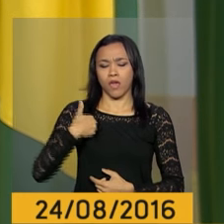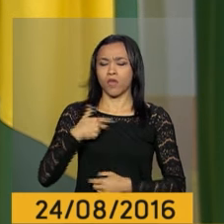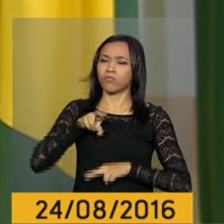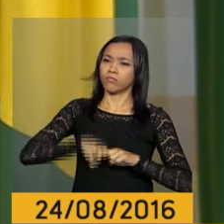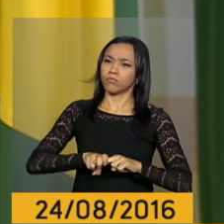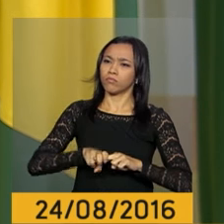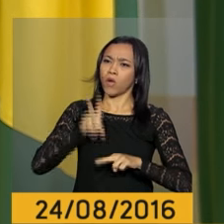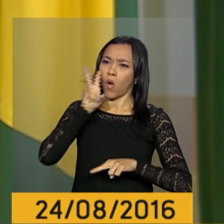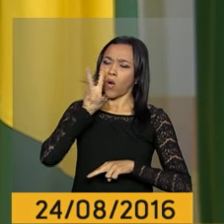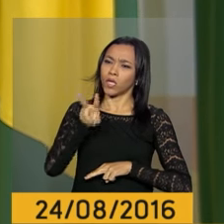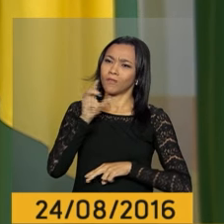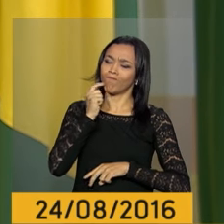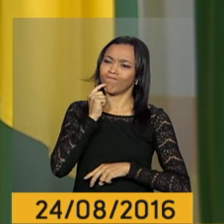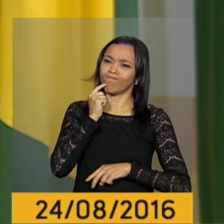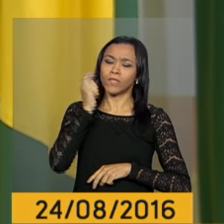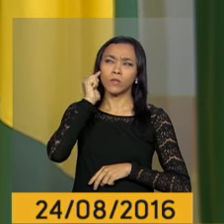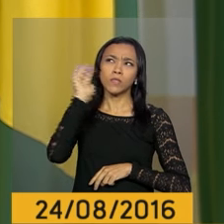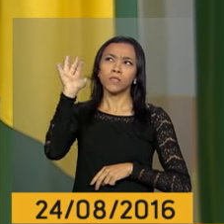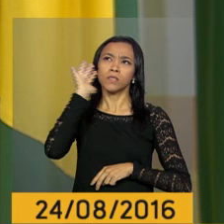Eu me lembrava